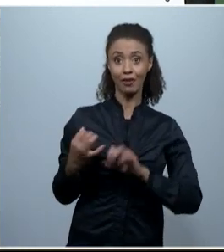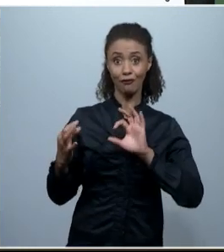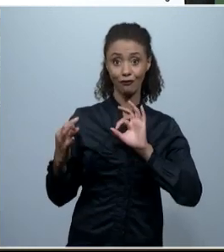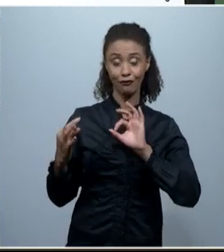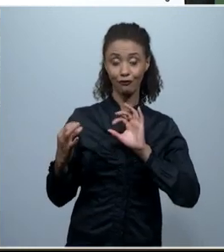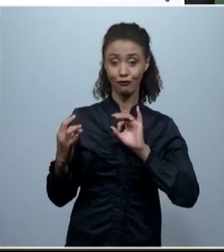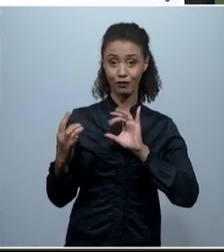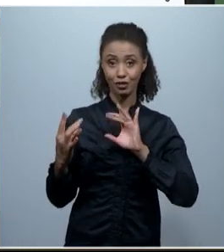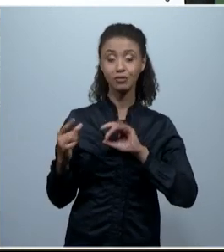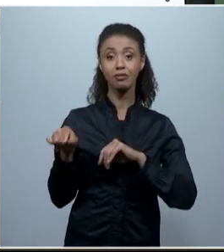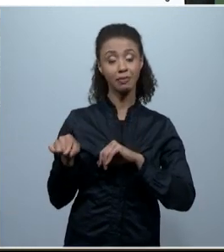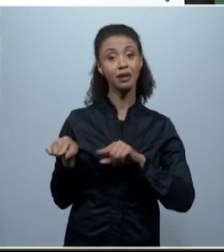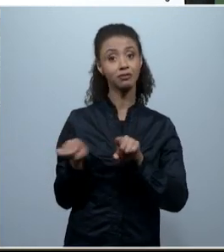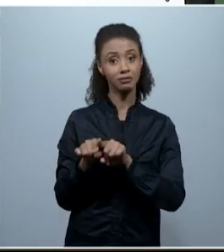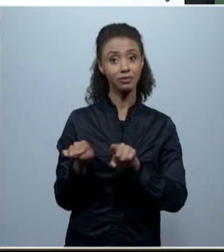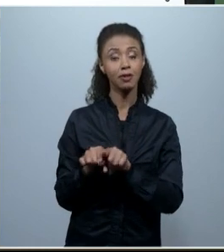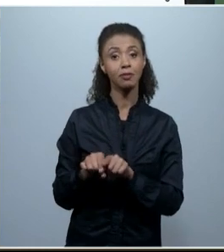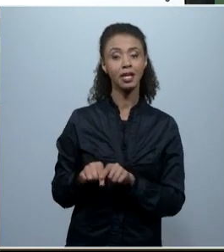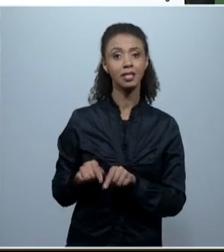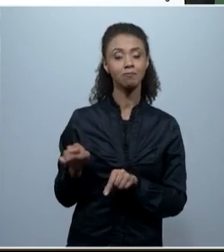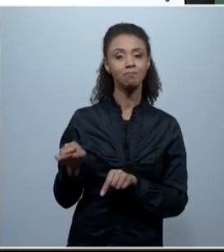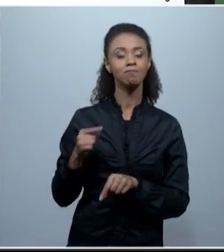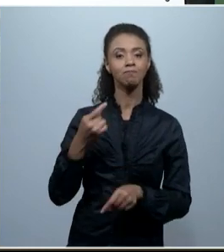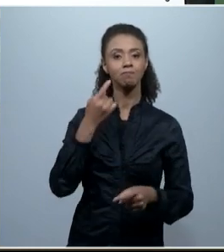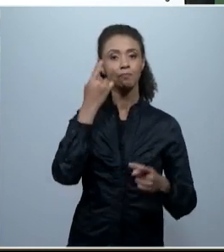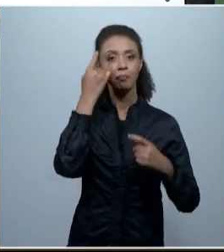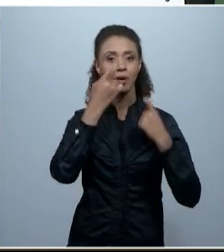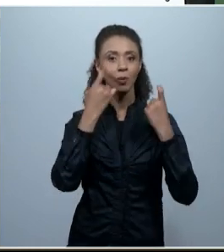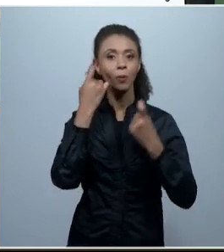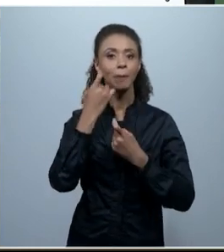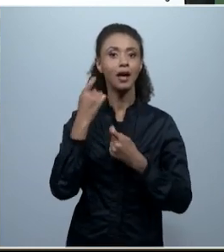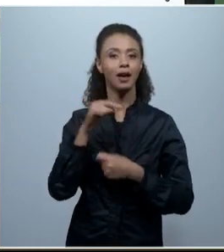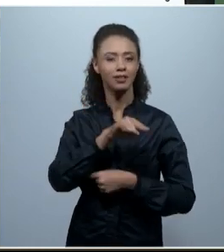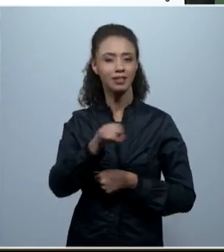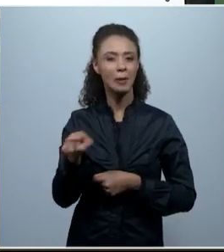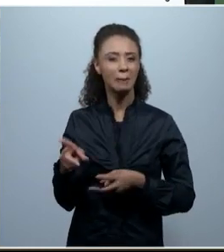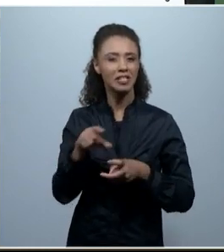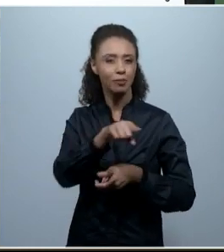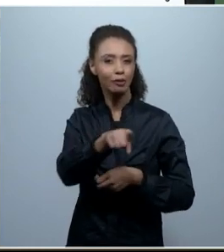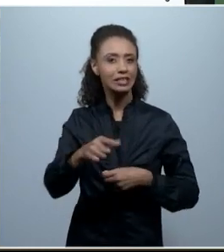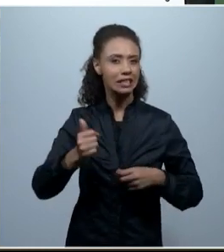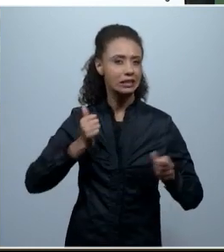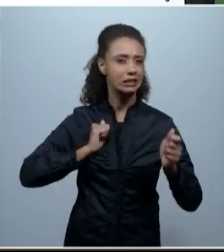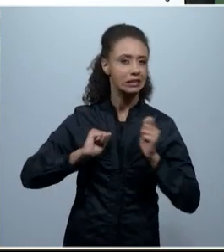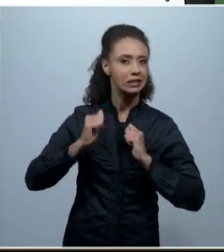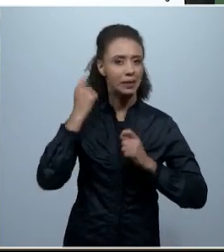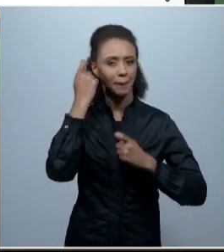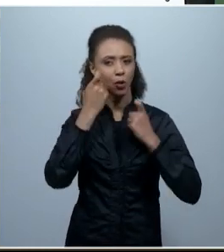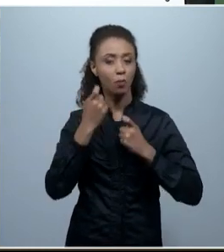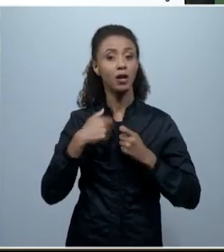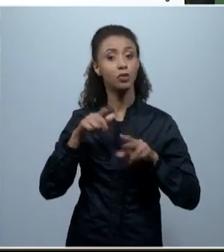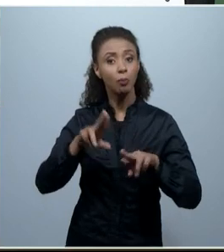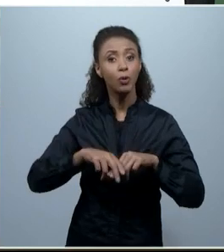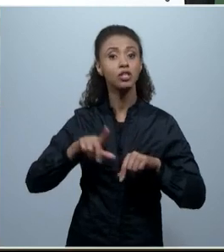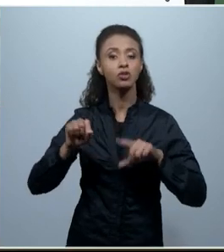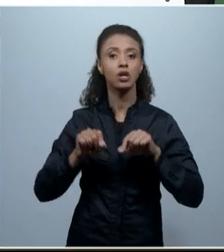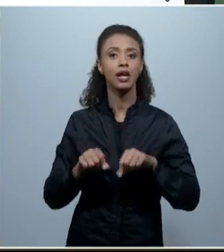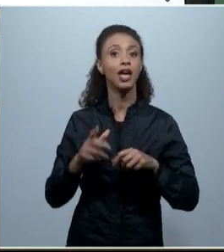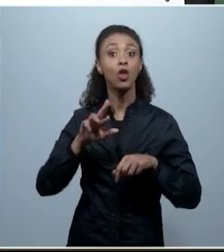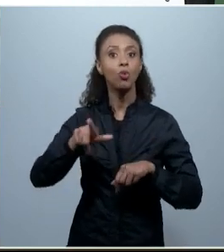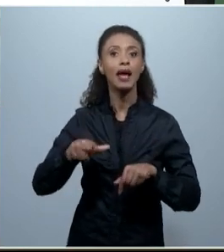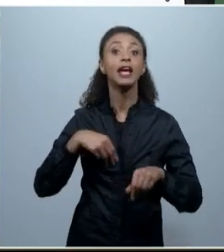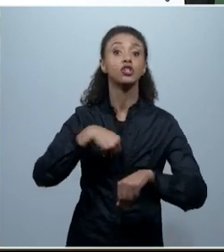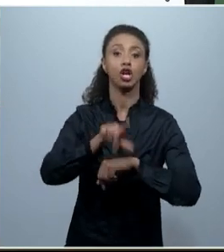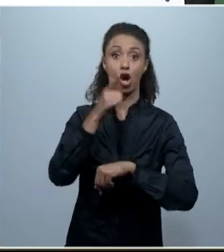é preocupante essa parte está trazendo uma certa ansiedade então eu escolhi estes exercícios não querendo dizer assim o pessoal foca nestes exercícios